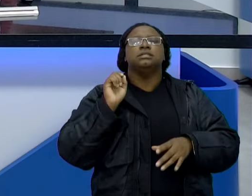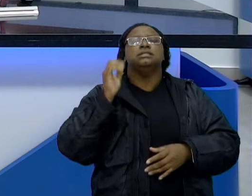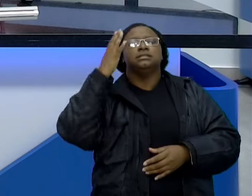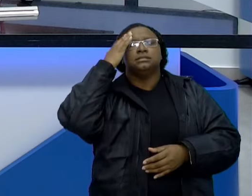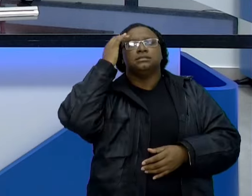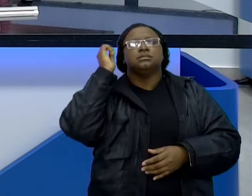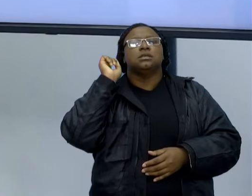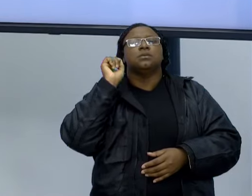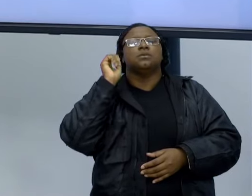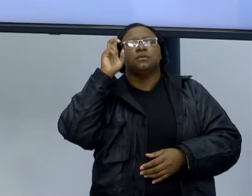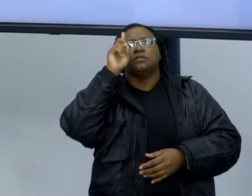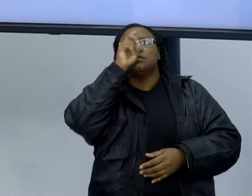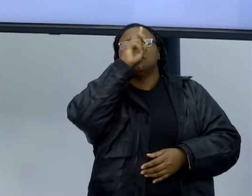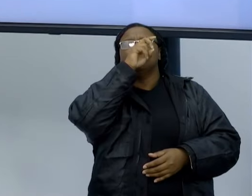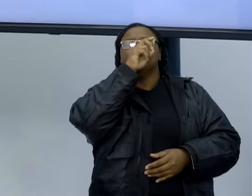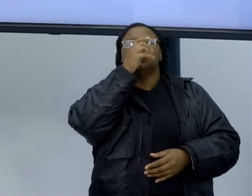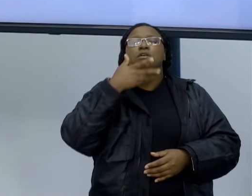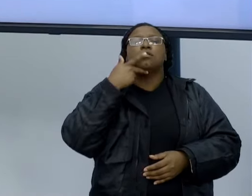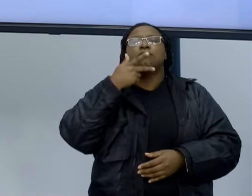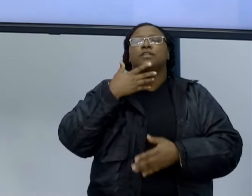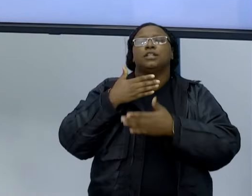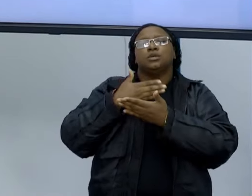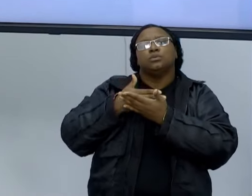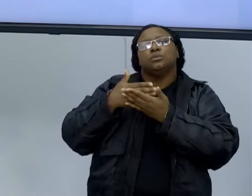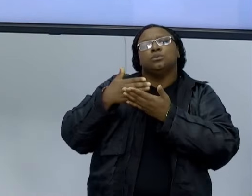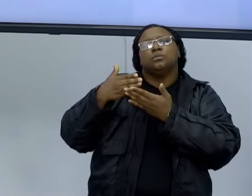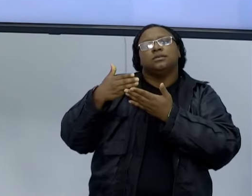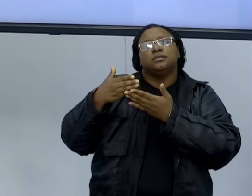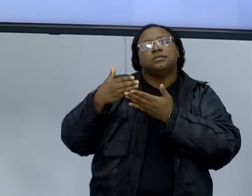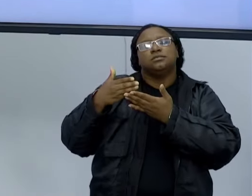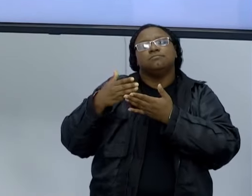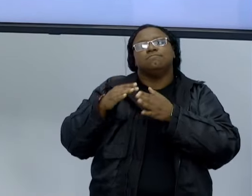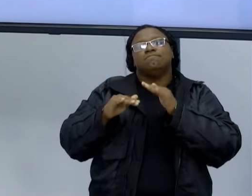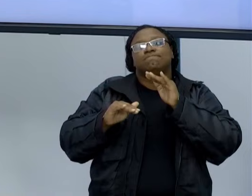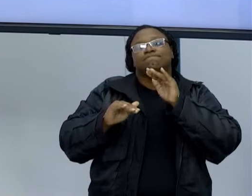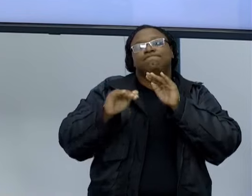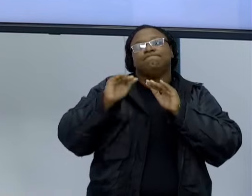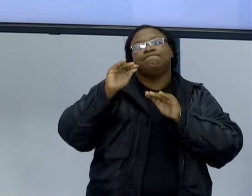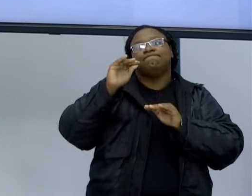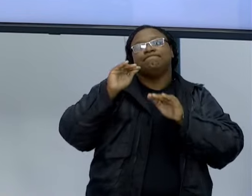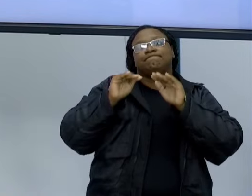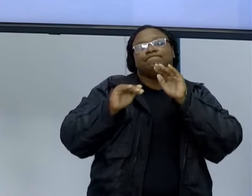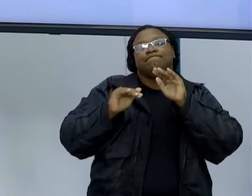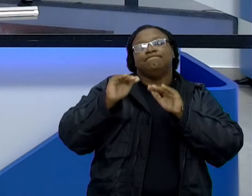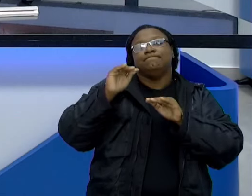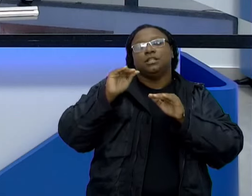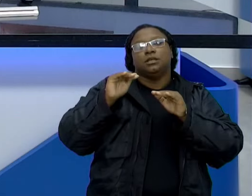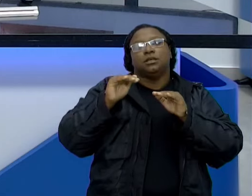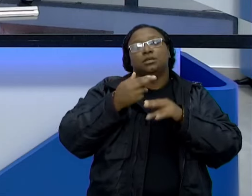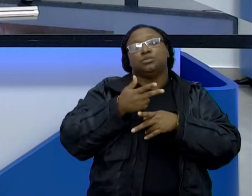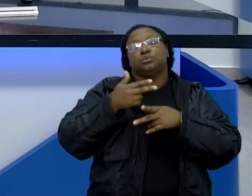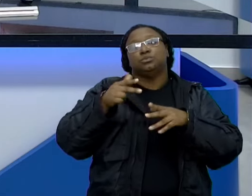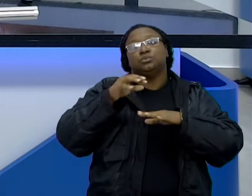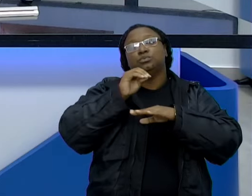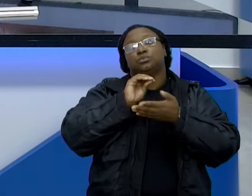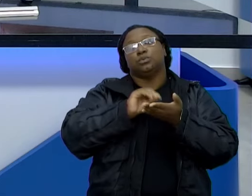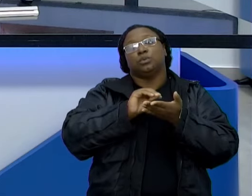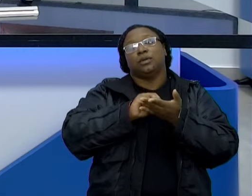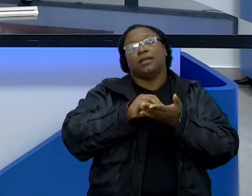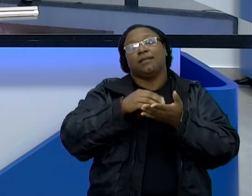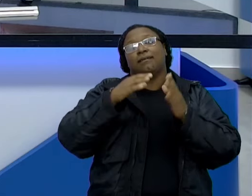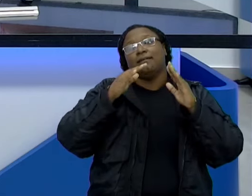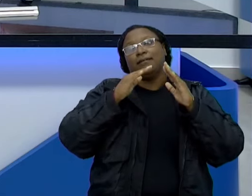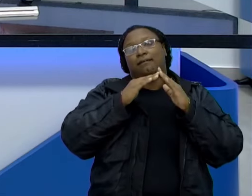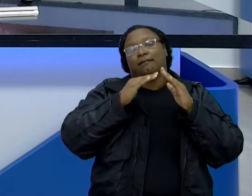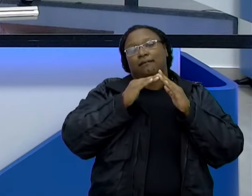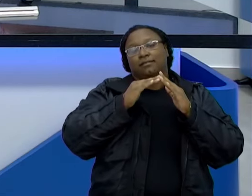você no começo da aula? A gente determinar a proporção das coisas que a gente vai colocar aqui na casa. Por